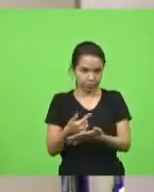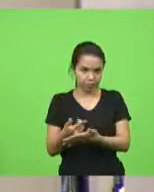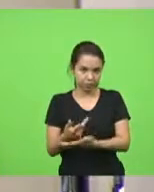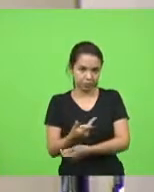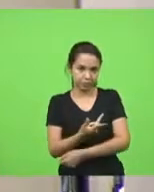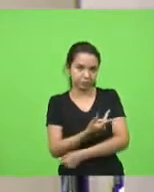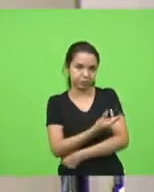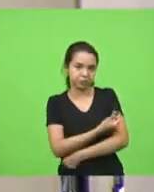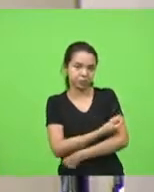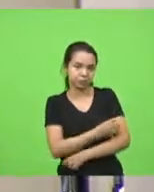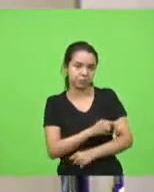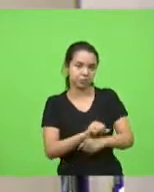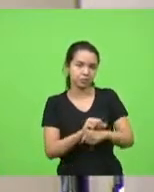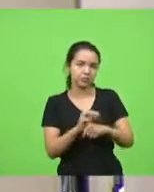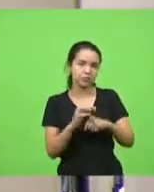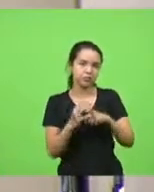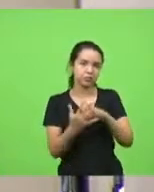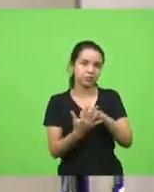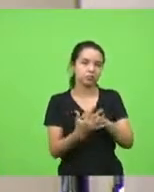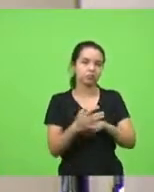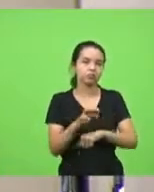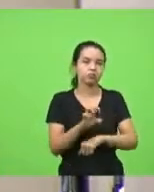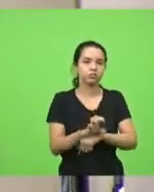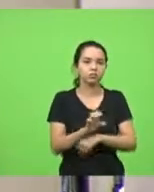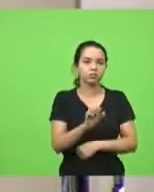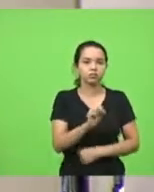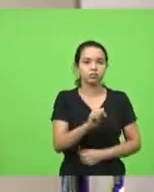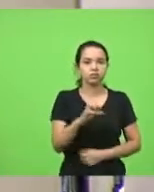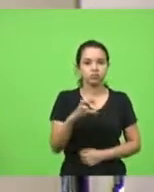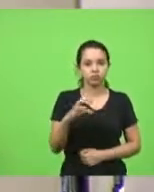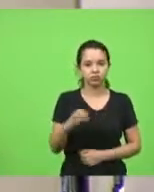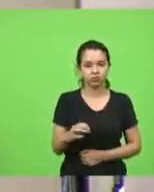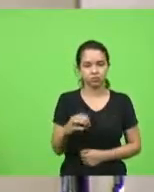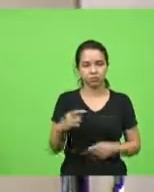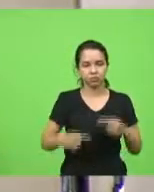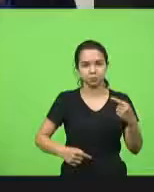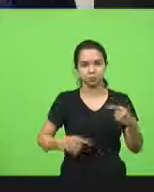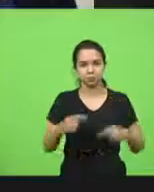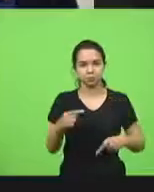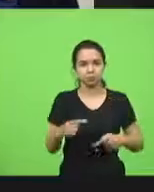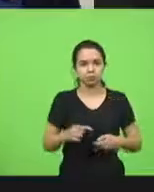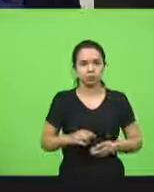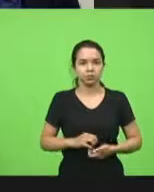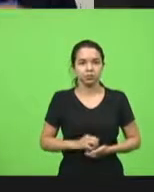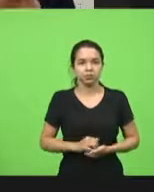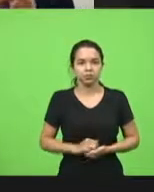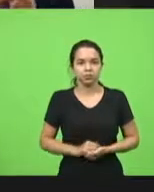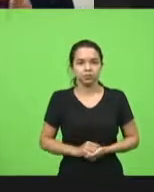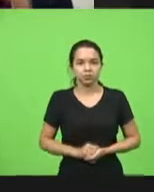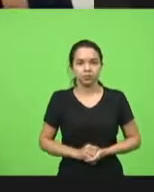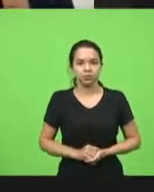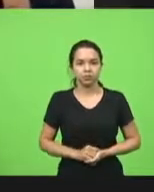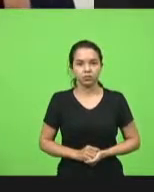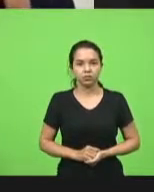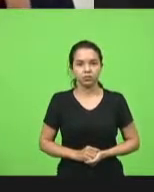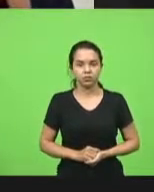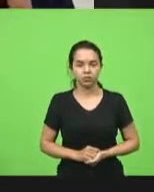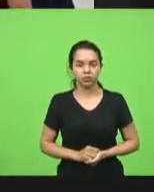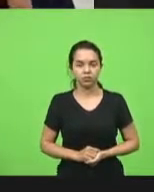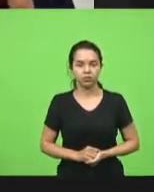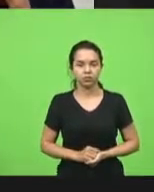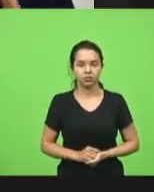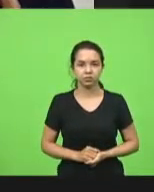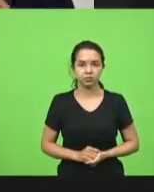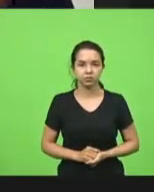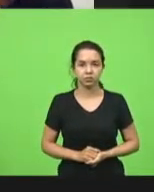no combate ao Covid-19 no estado de Santa Catarina. Em discussão. Senhor presidente, deputada Ana. Com a palavra, deputada